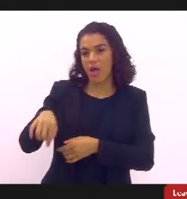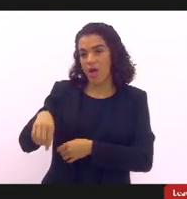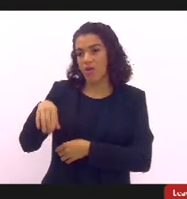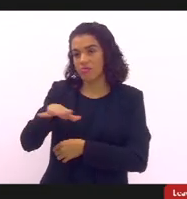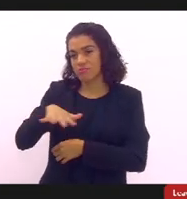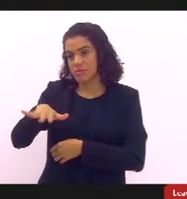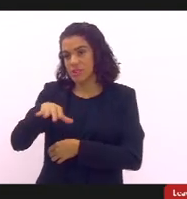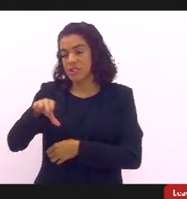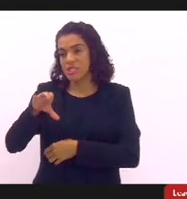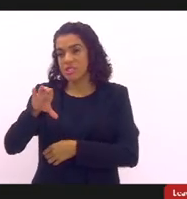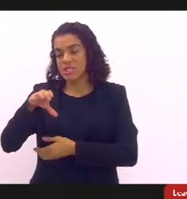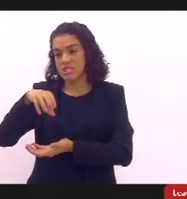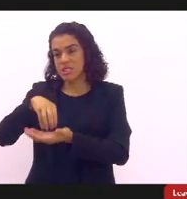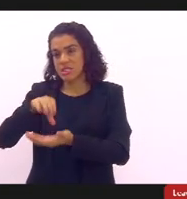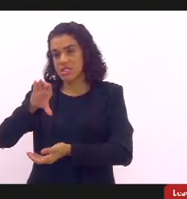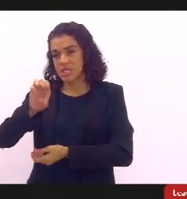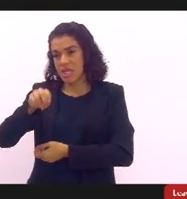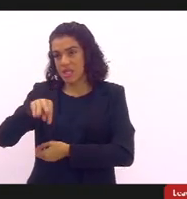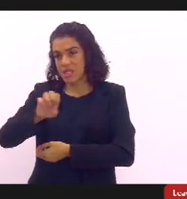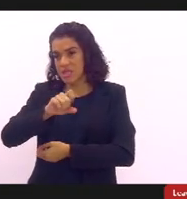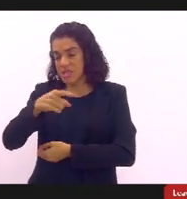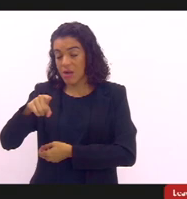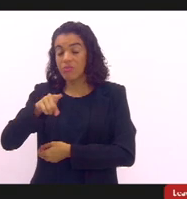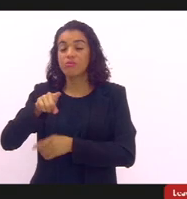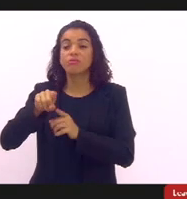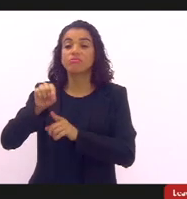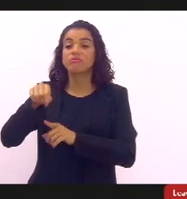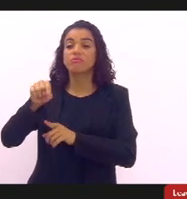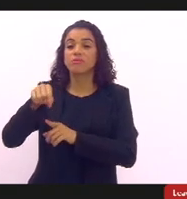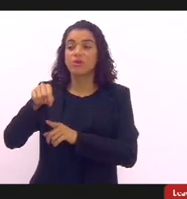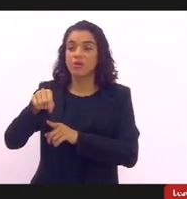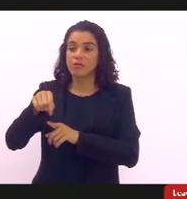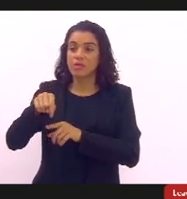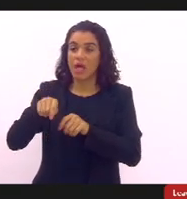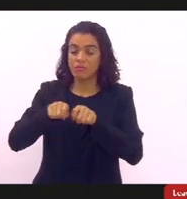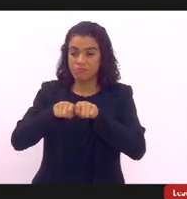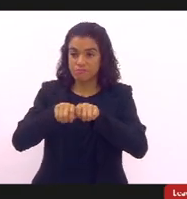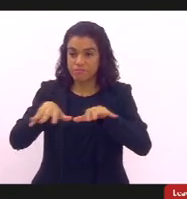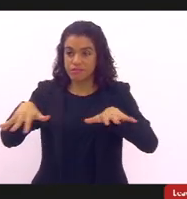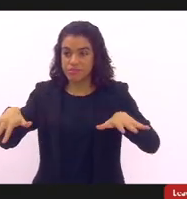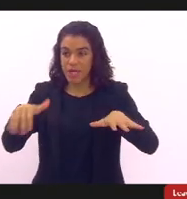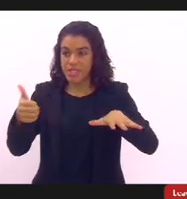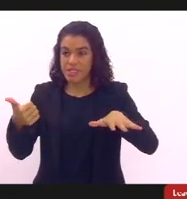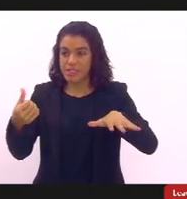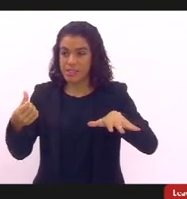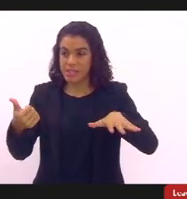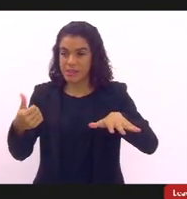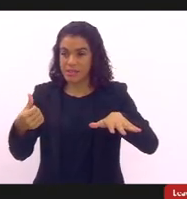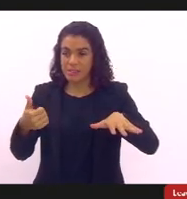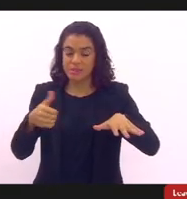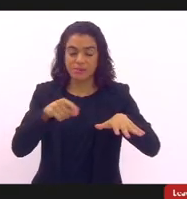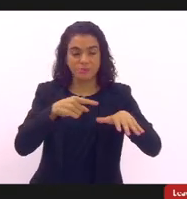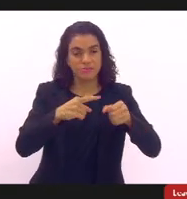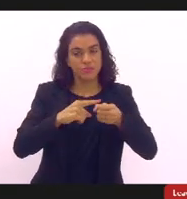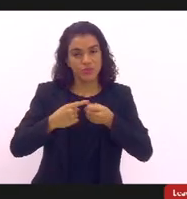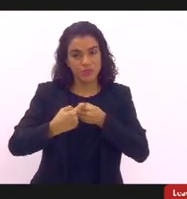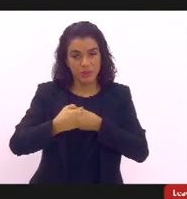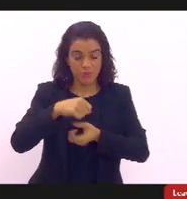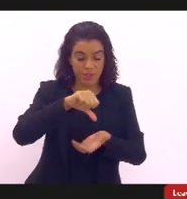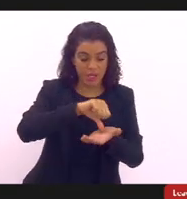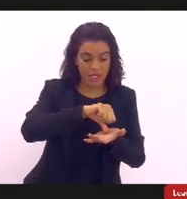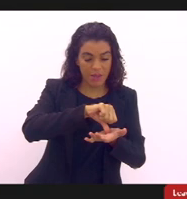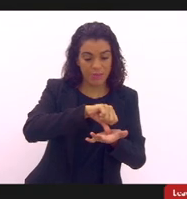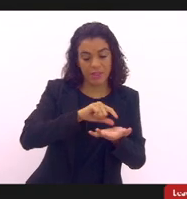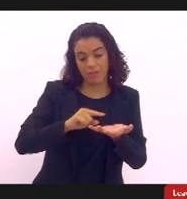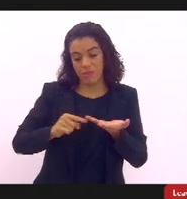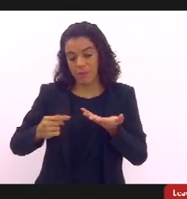de tuberculose do Estado, que está distribuído nas 16 cidades, inclusive também na capital e dentro